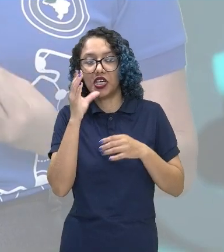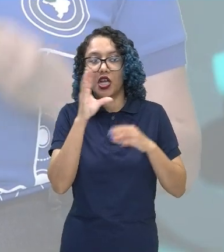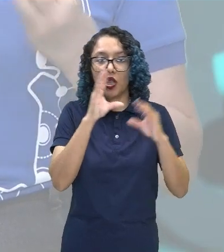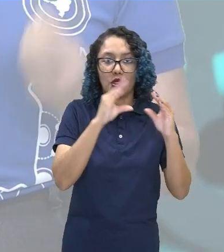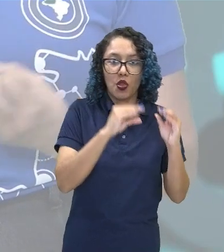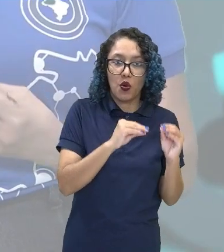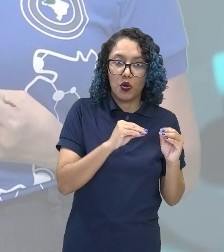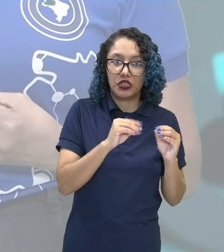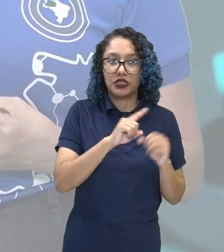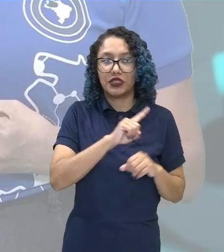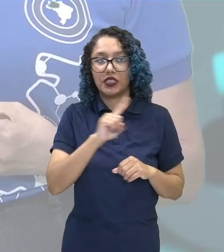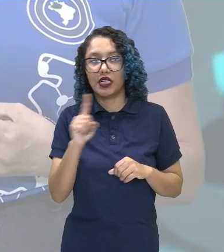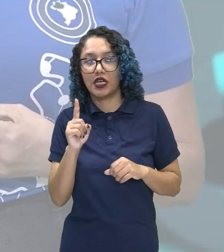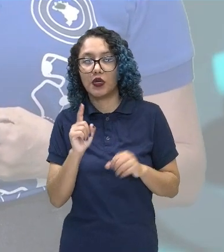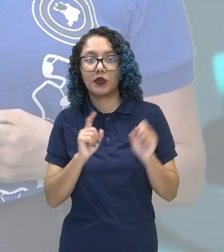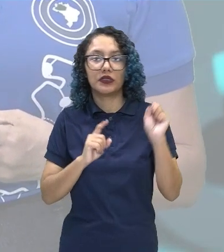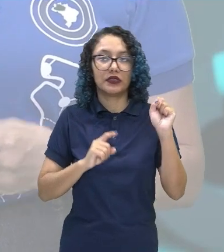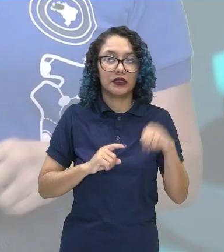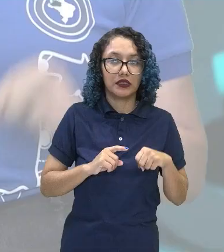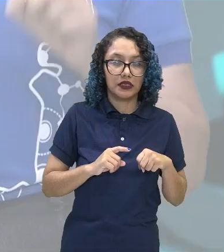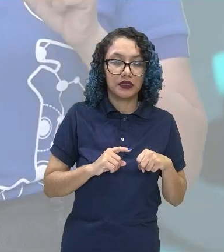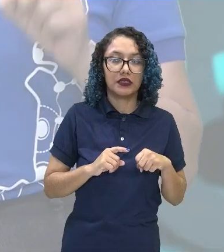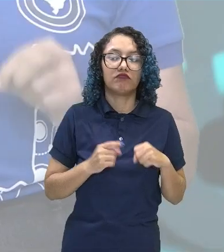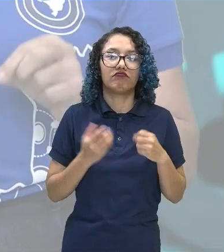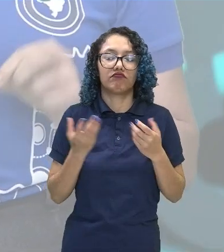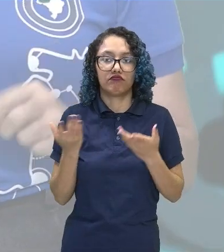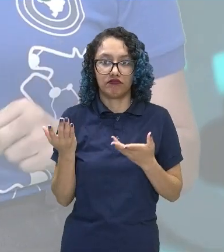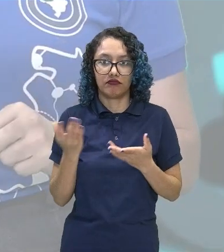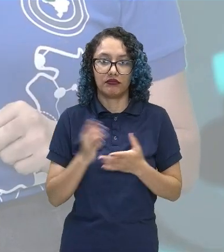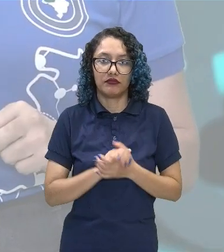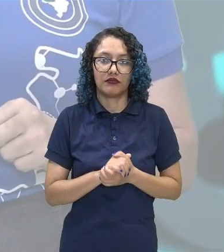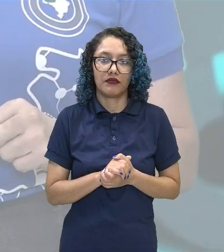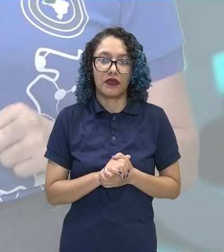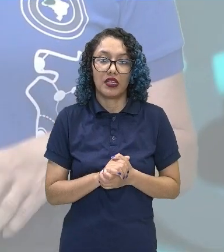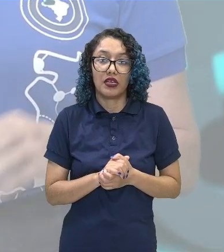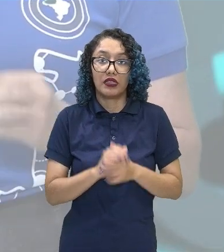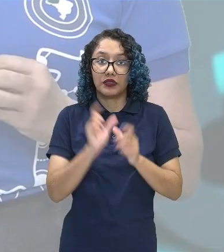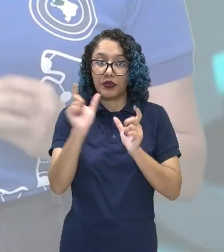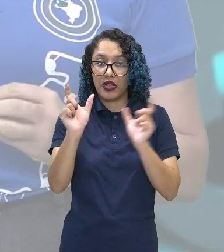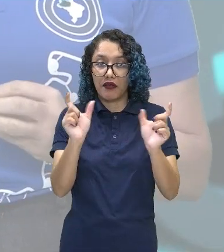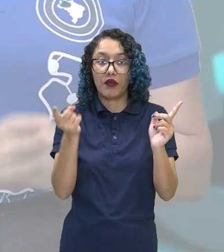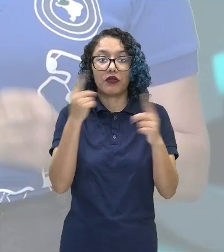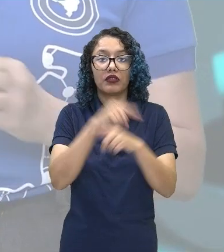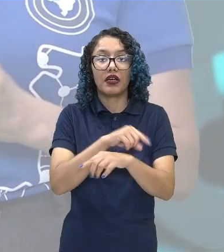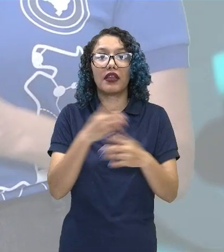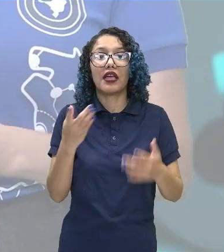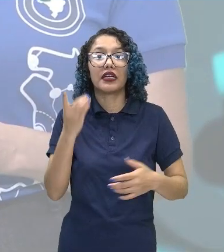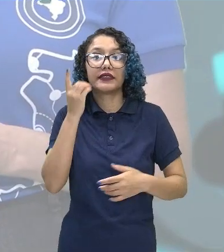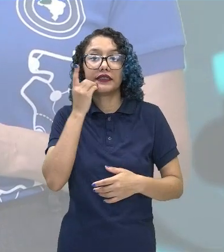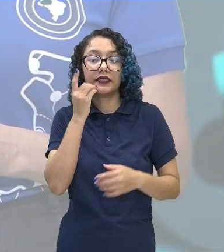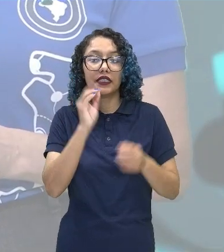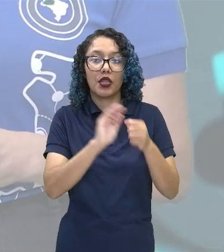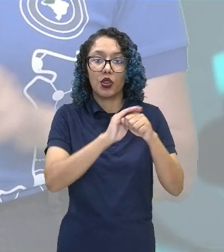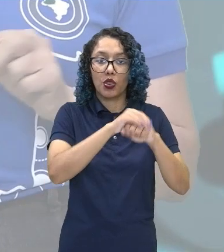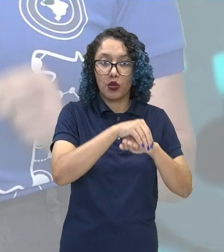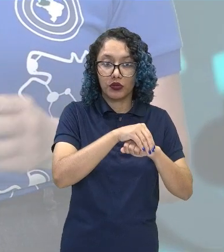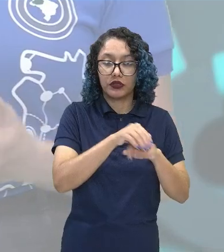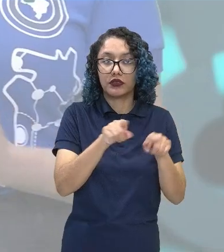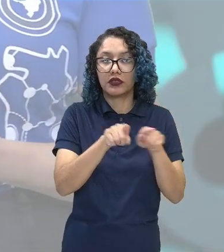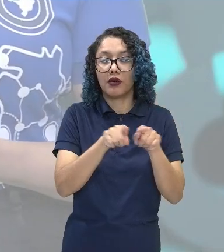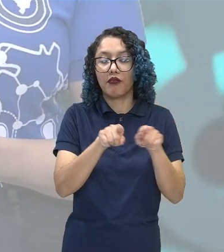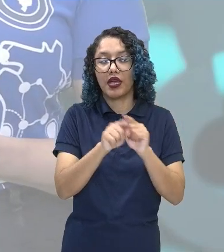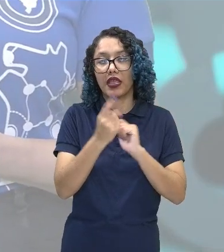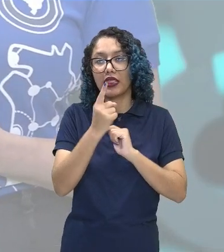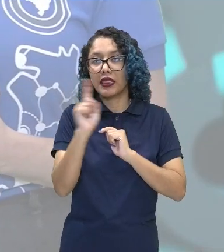as palavras, pares de palavras opostas? Dia, noite, não, sim. Então,